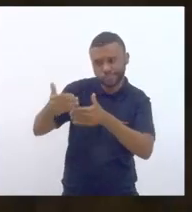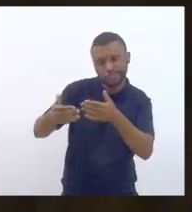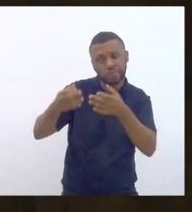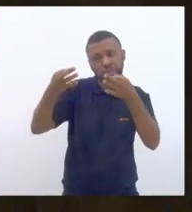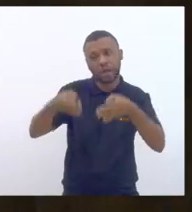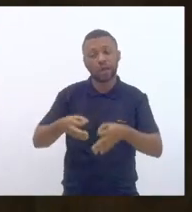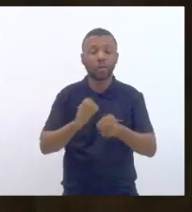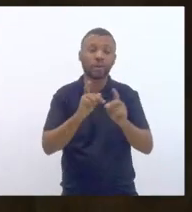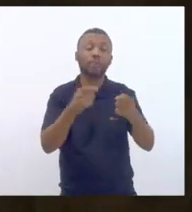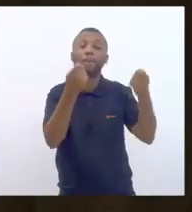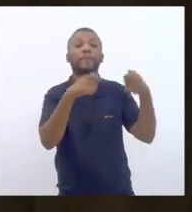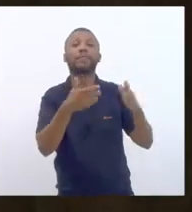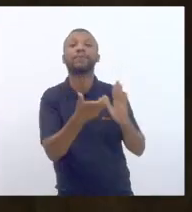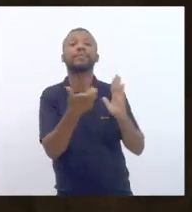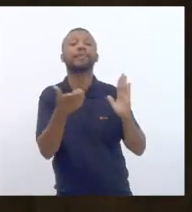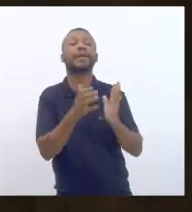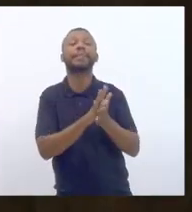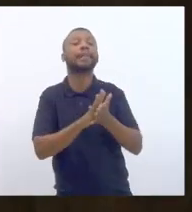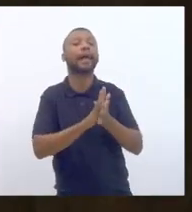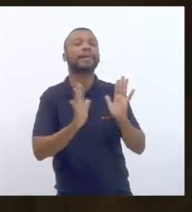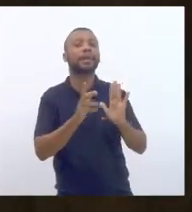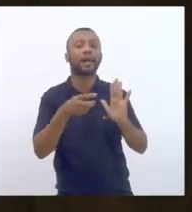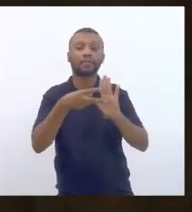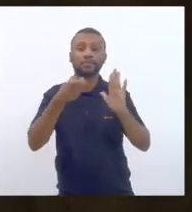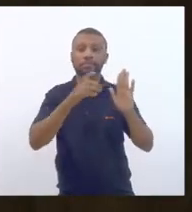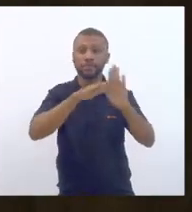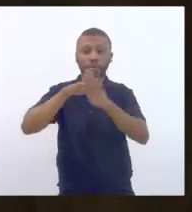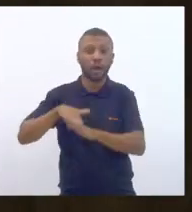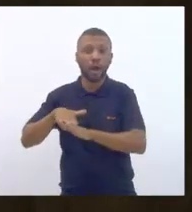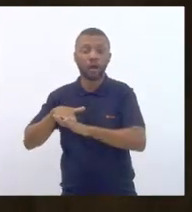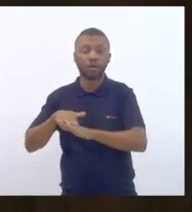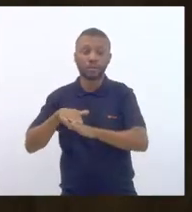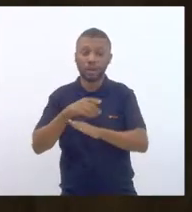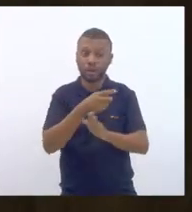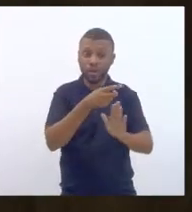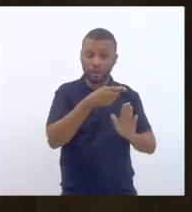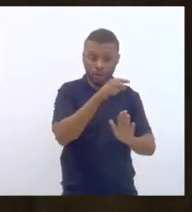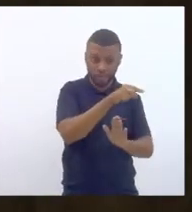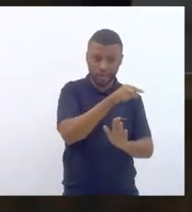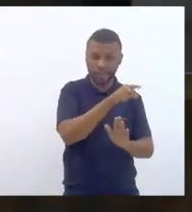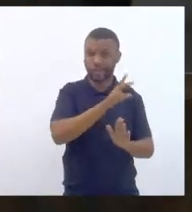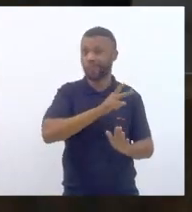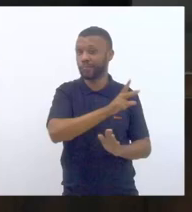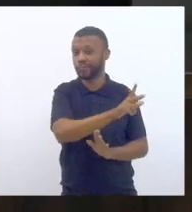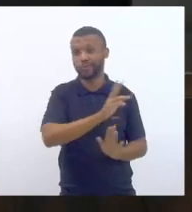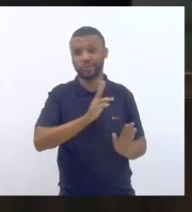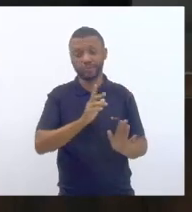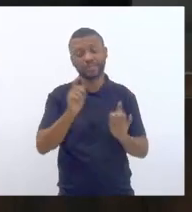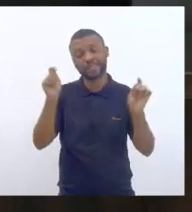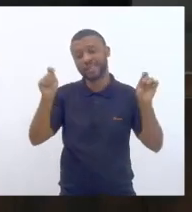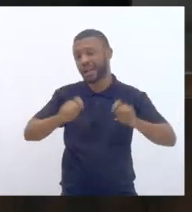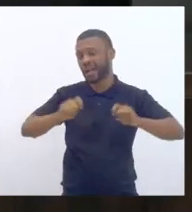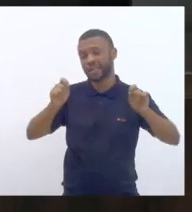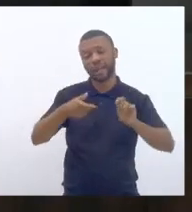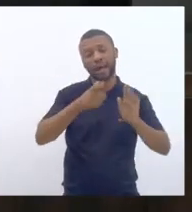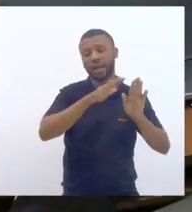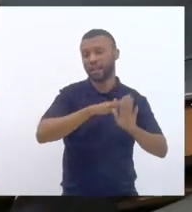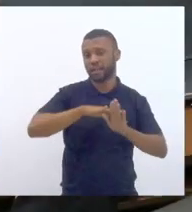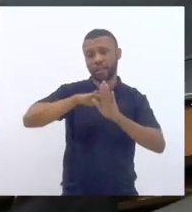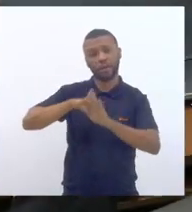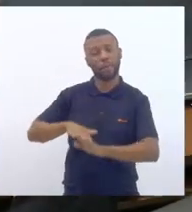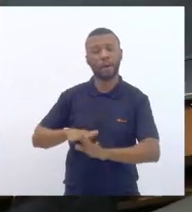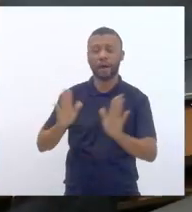porque eu não precisava destacar nada, né? É derrubar um e manter o outro. Mas a gente vai fazer. Dá até derrubado. A gente vai.